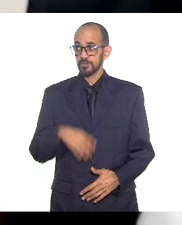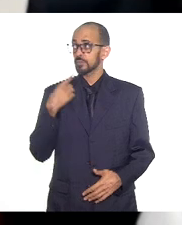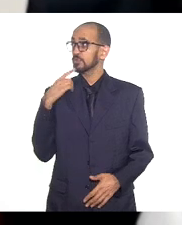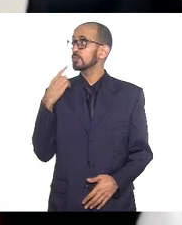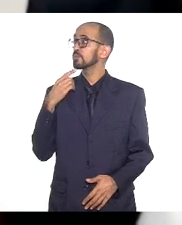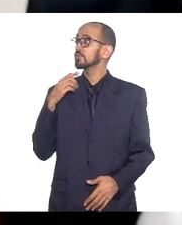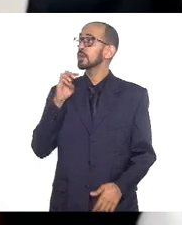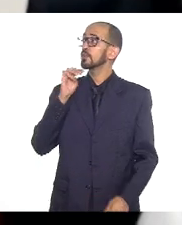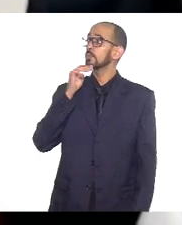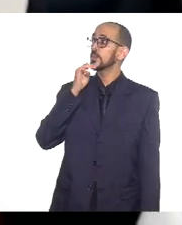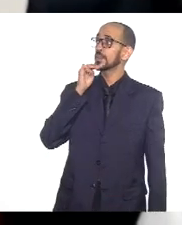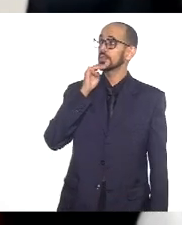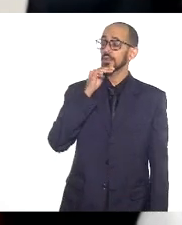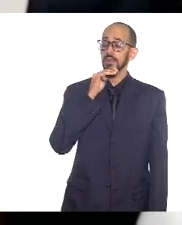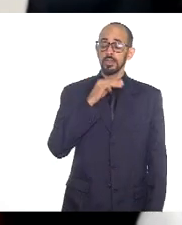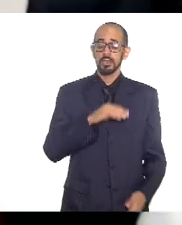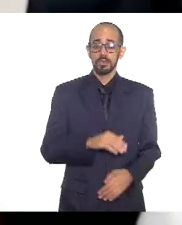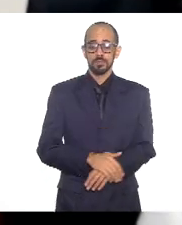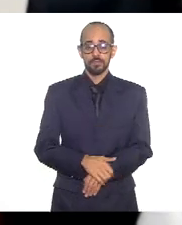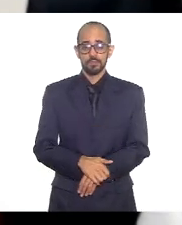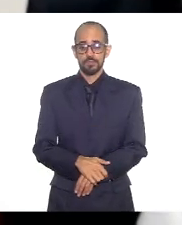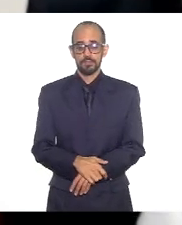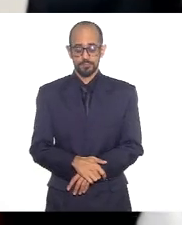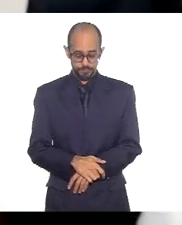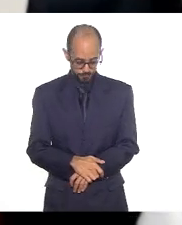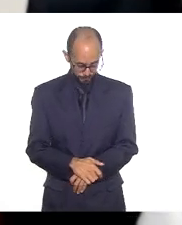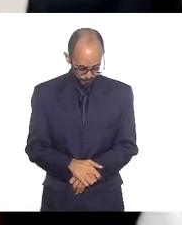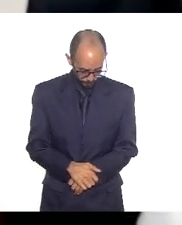Deputado Chiquinho da Mangueira.